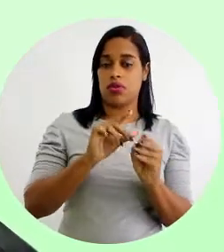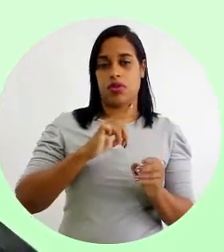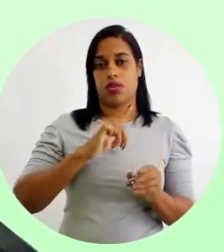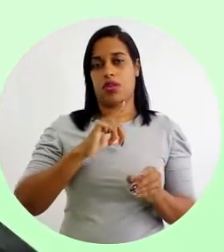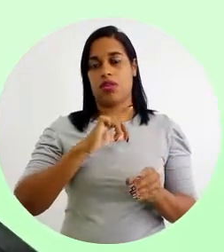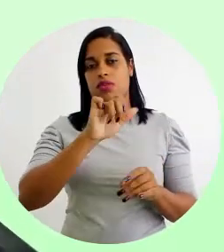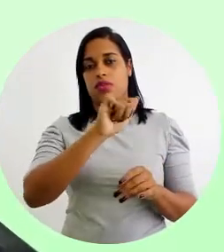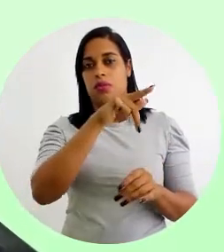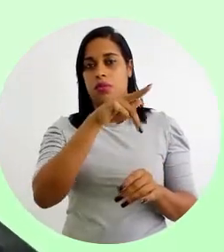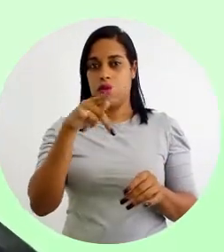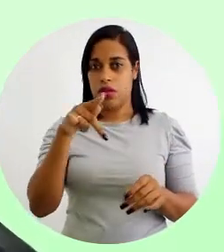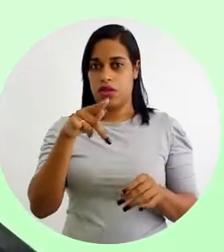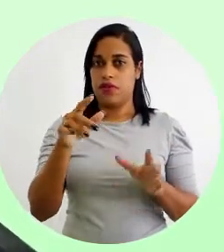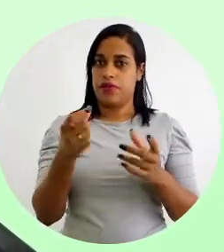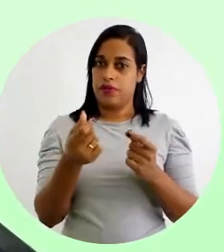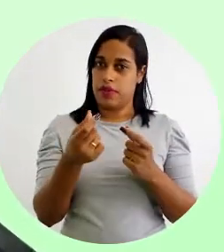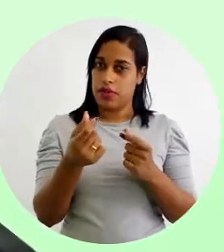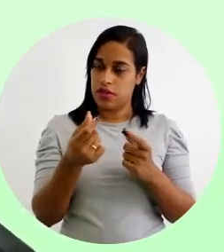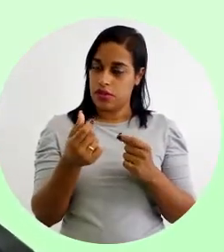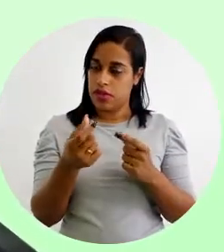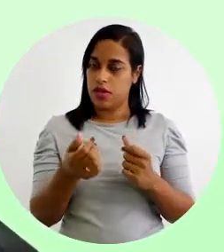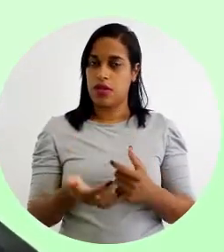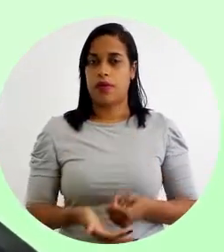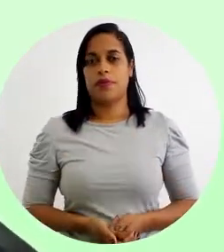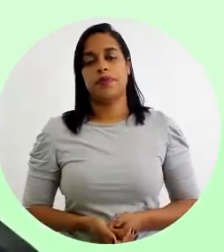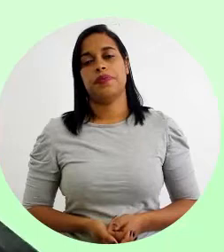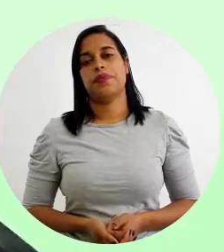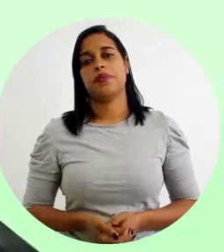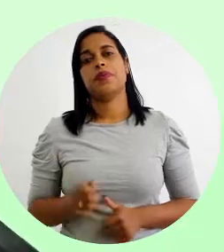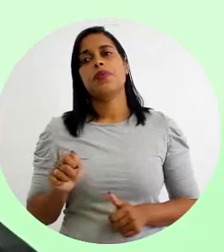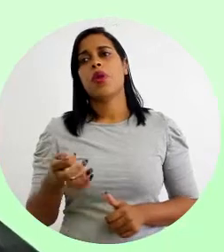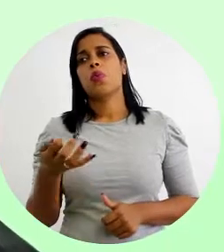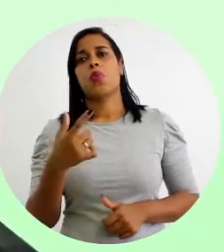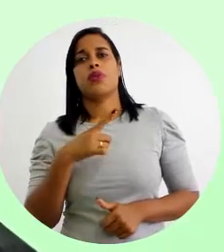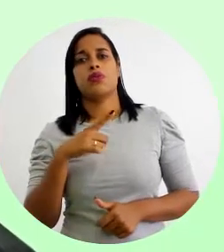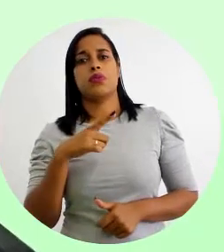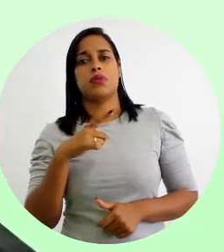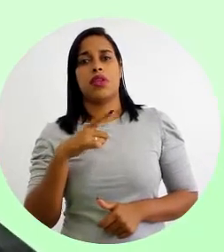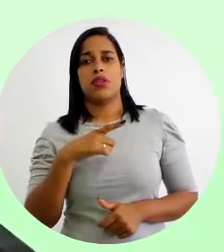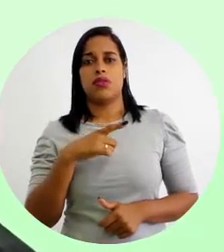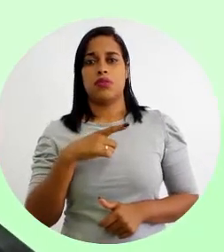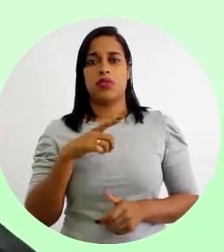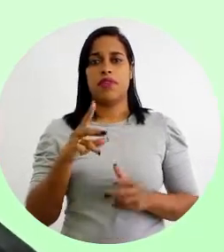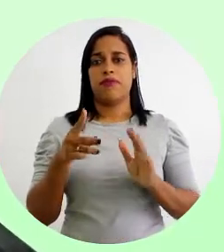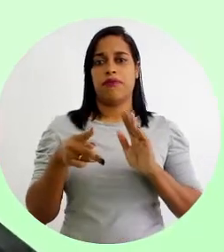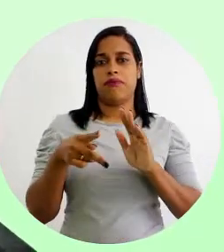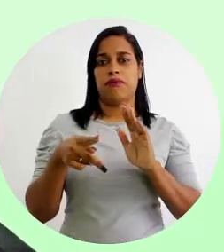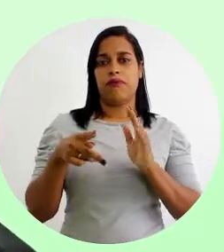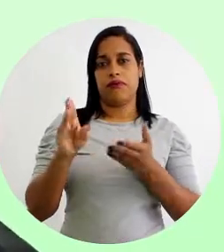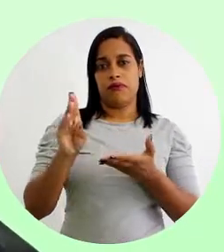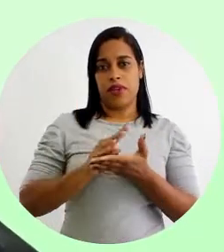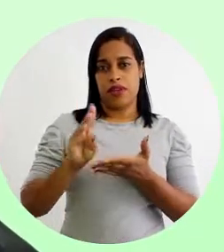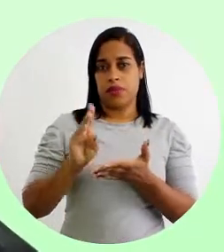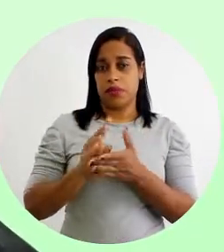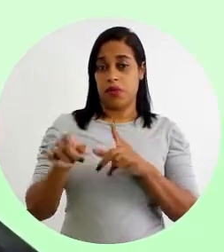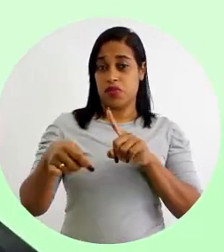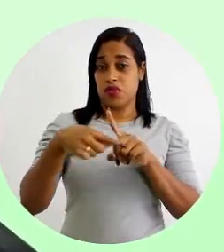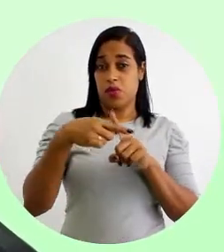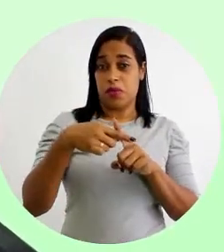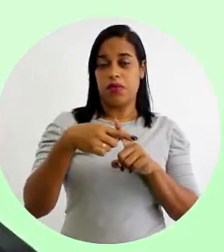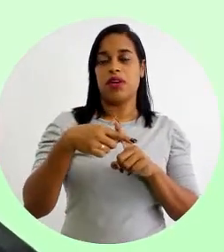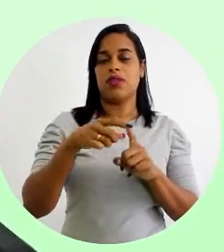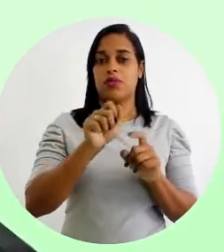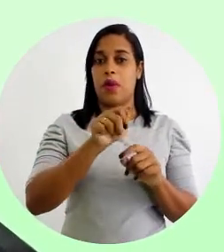que consta das aplicações financeiras, quanto eu tenho de saldo, no caso, fazer uma soma